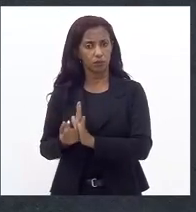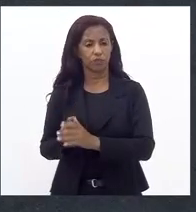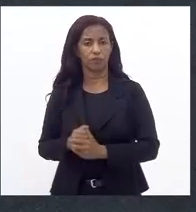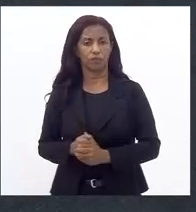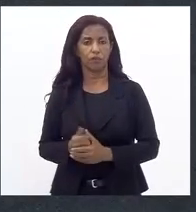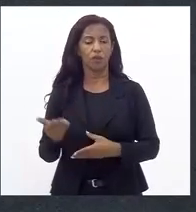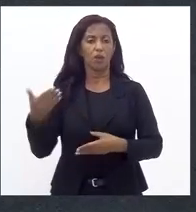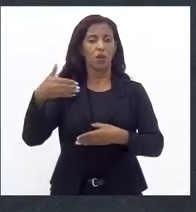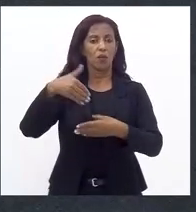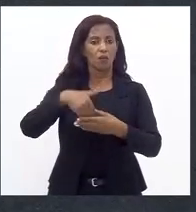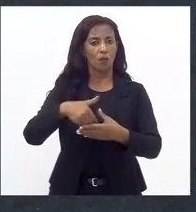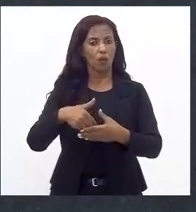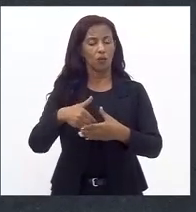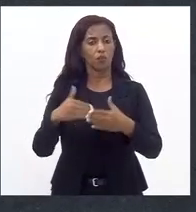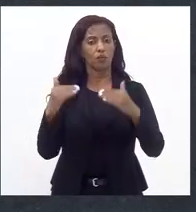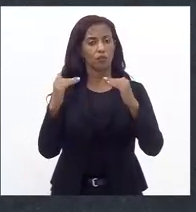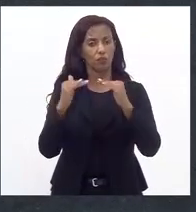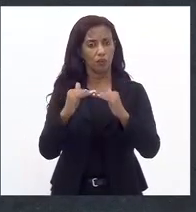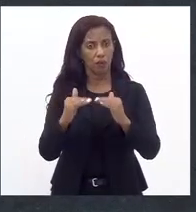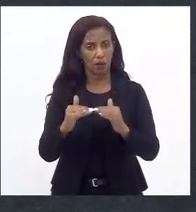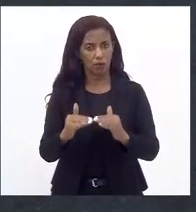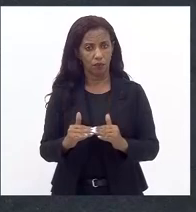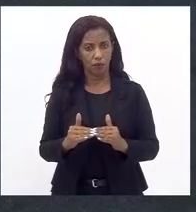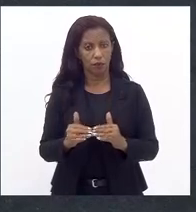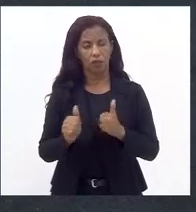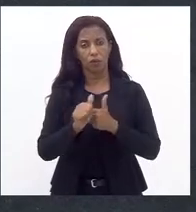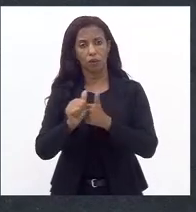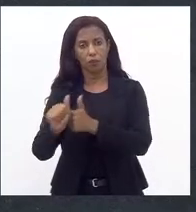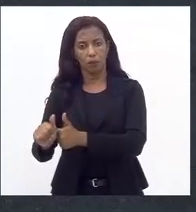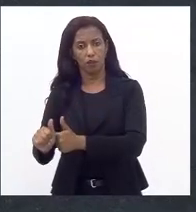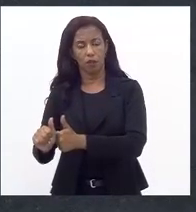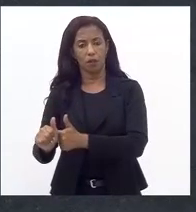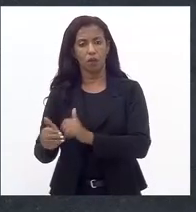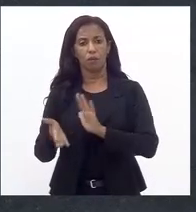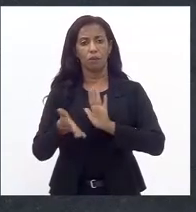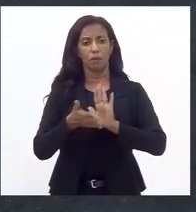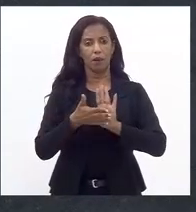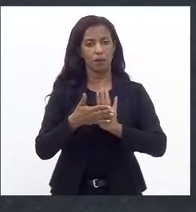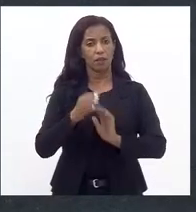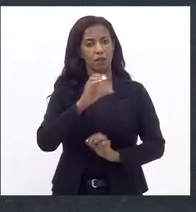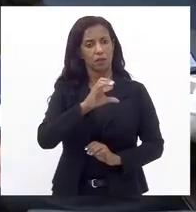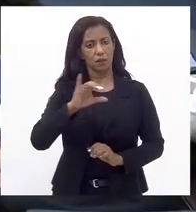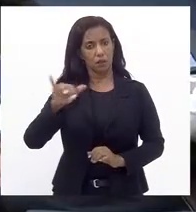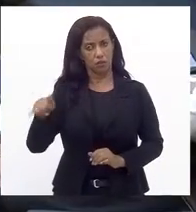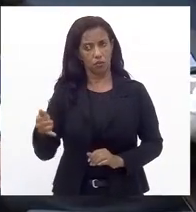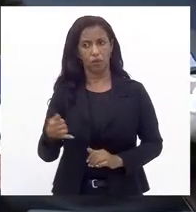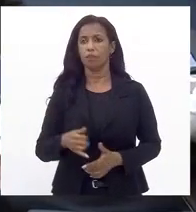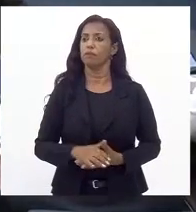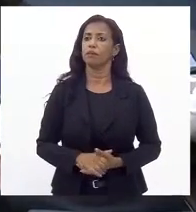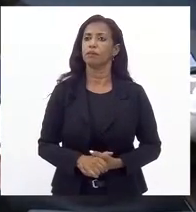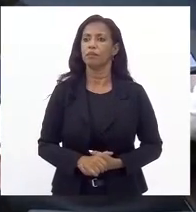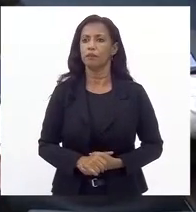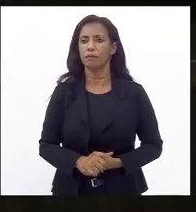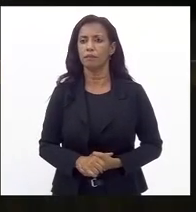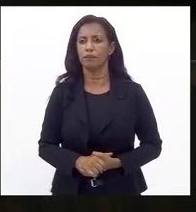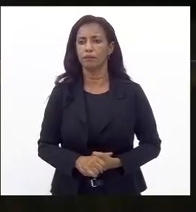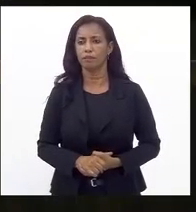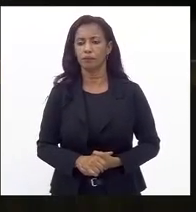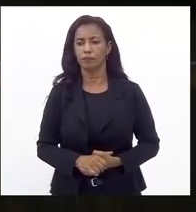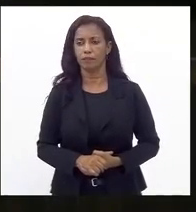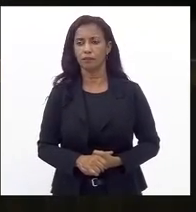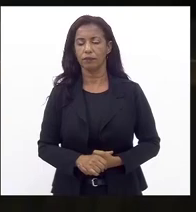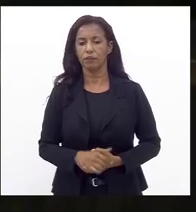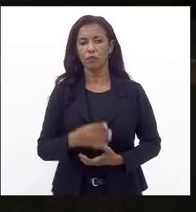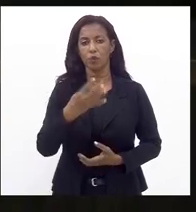tô votando favorável acompanhando o parecer da ccj a bela